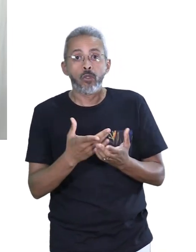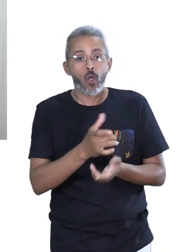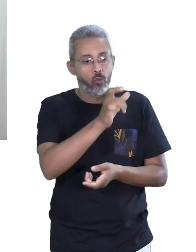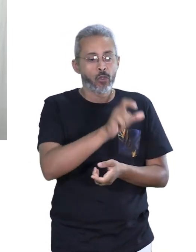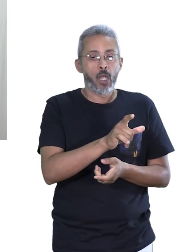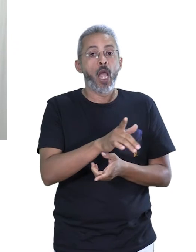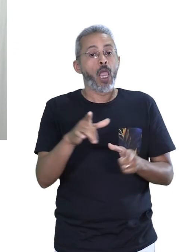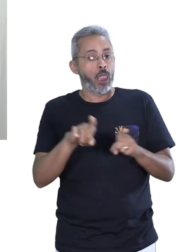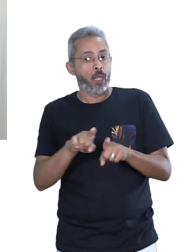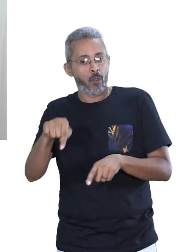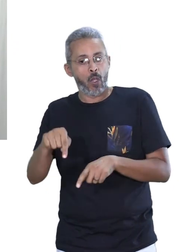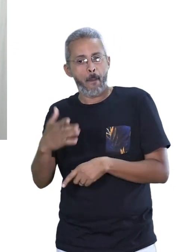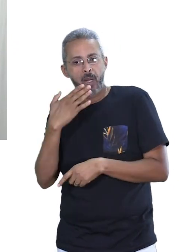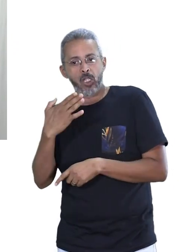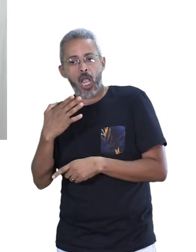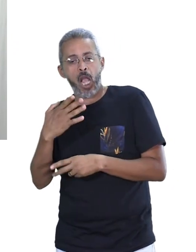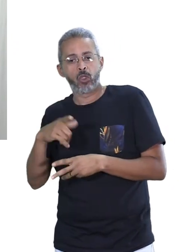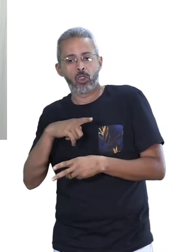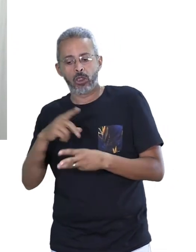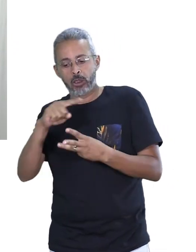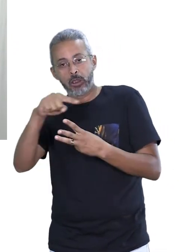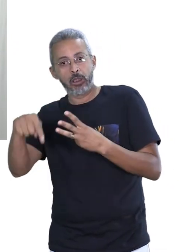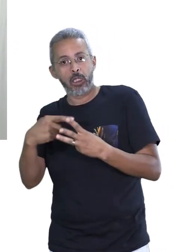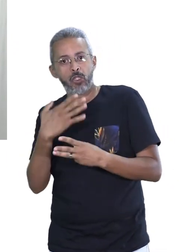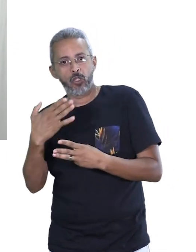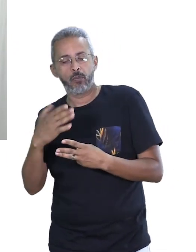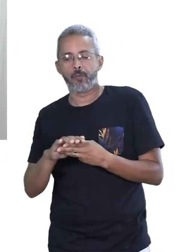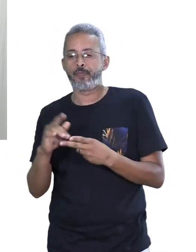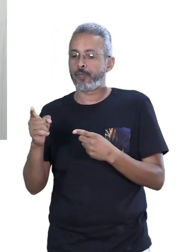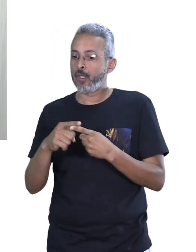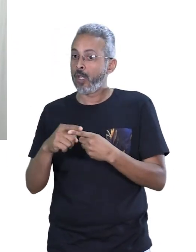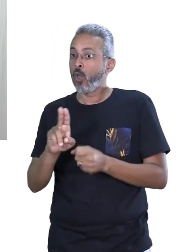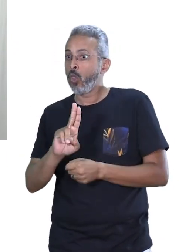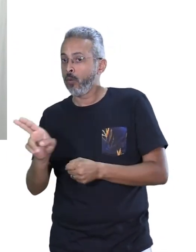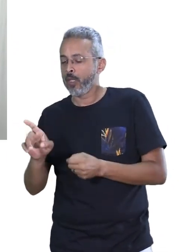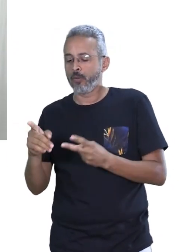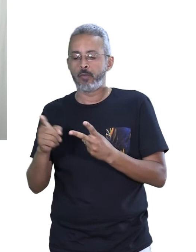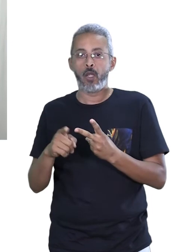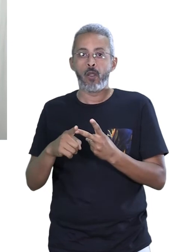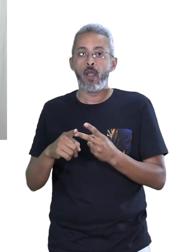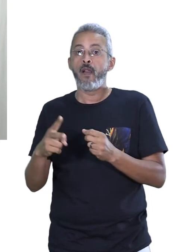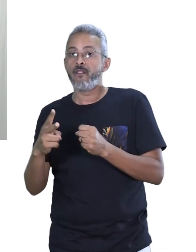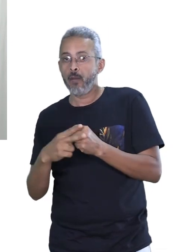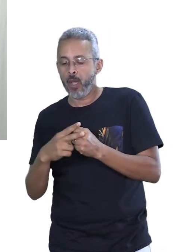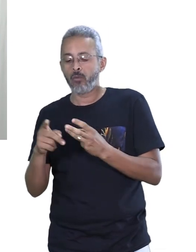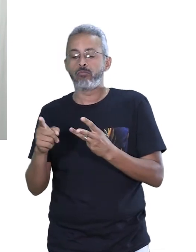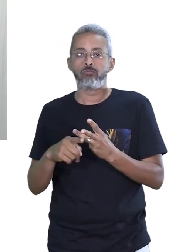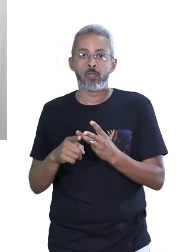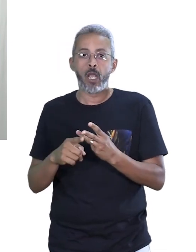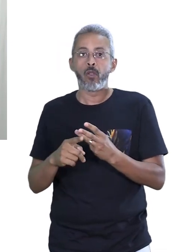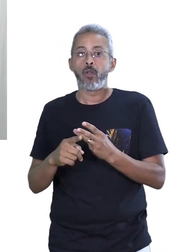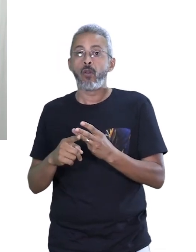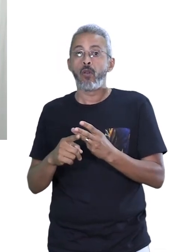o sujeito, há tipos de predicado. Existem 3 tipos: o predicado nominal, o